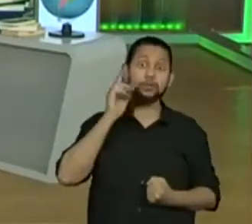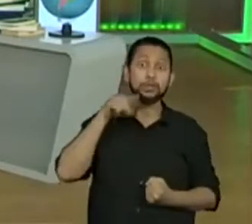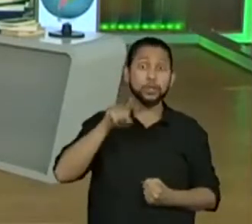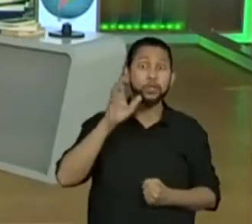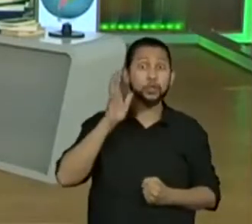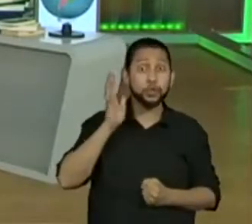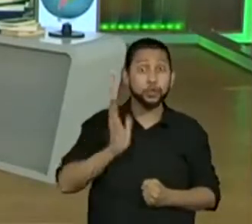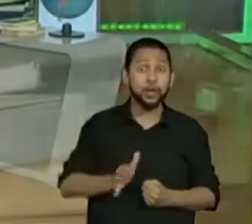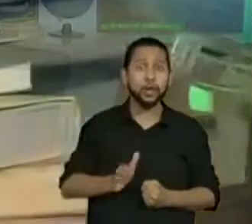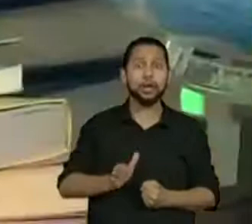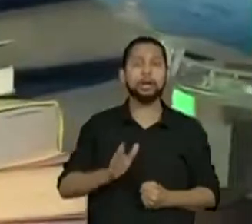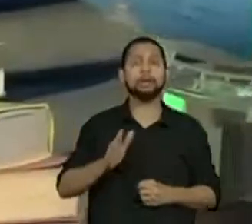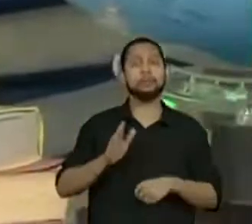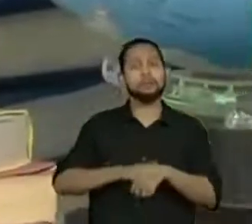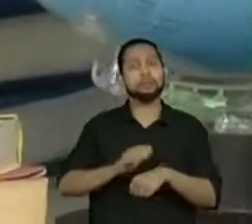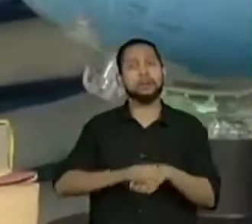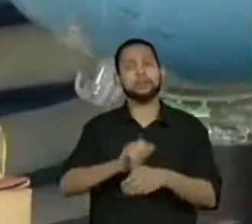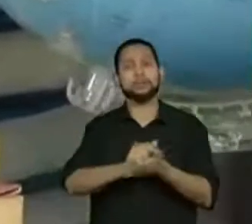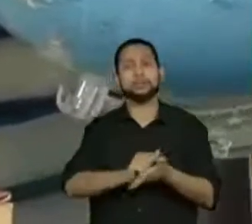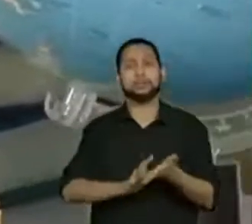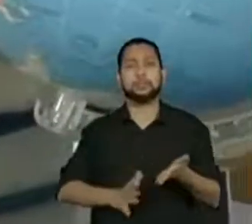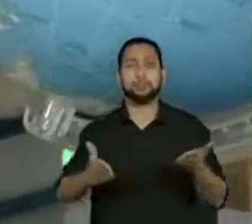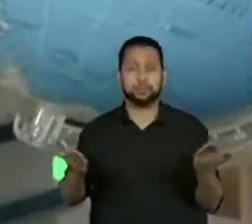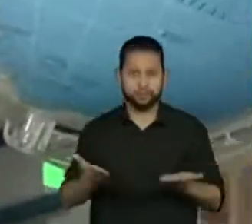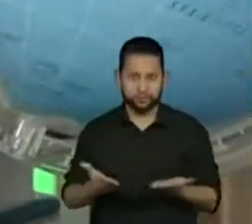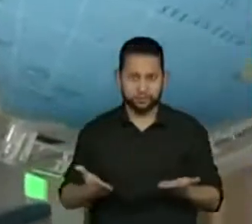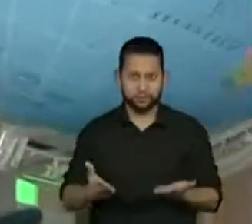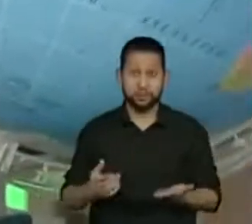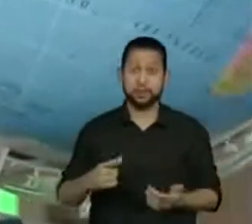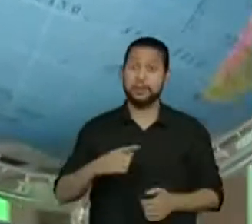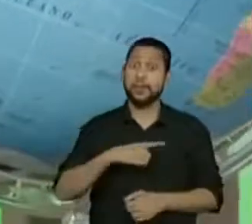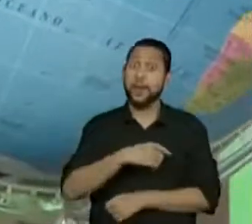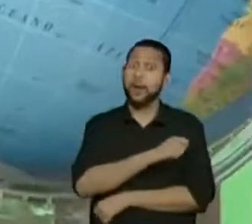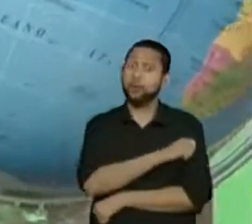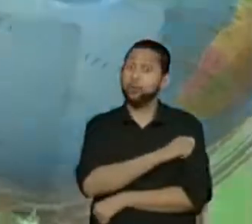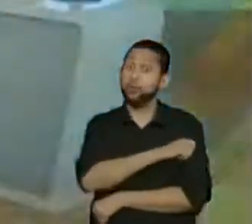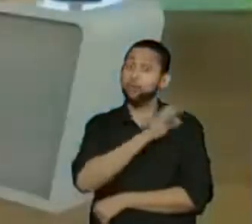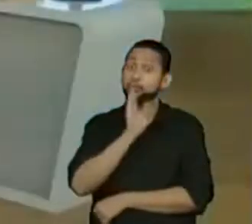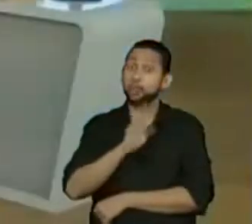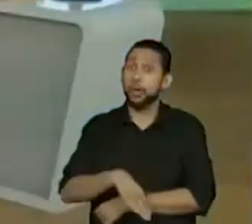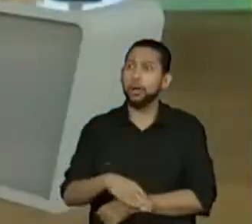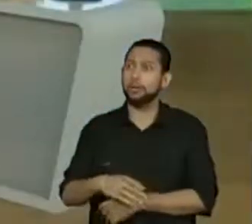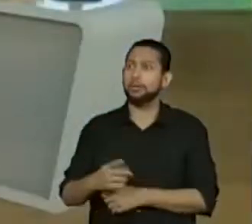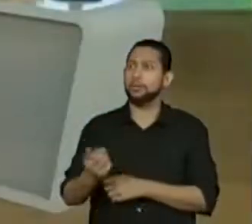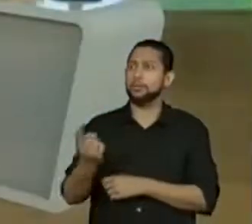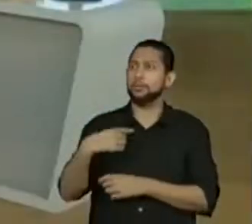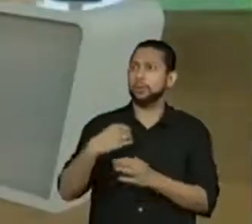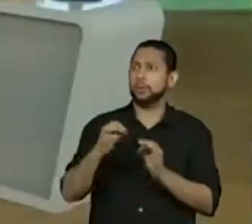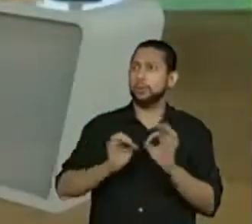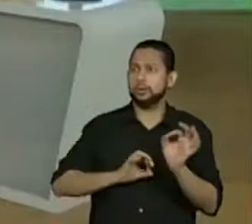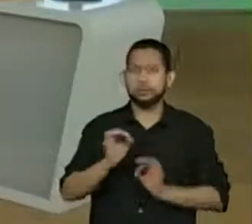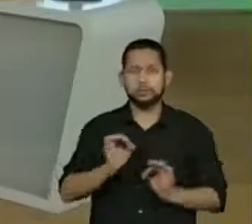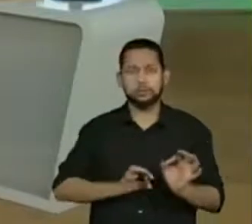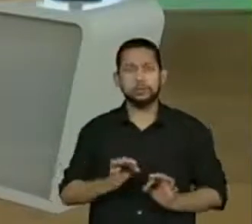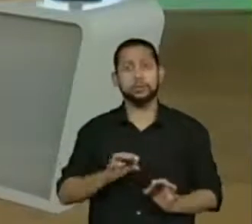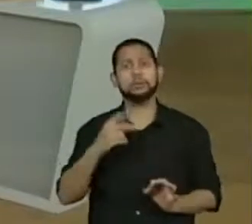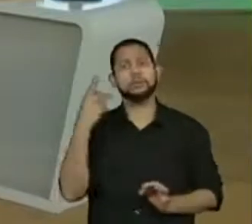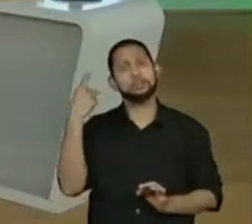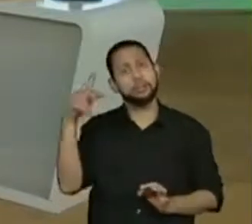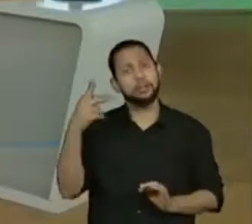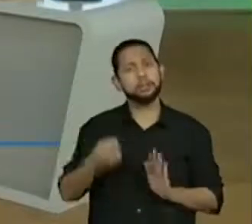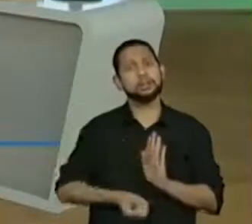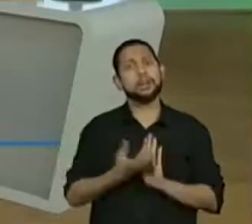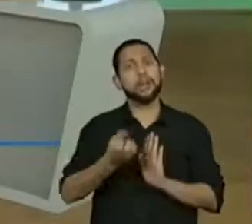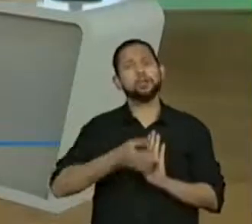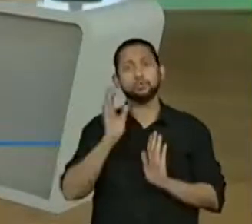já fará essa atividade Tem aluno que já está mandando organização e compartilhando do seu próprio